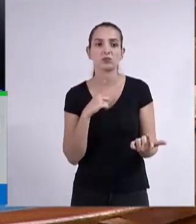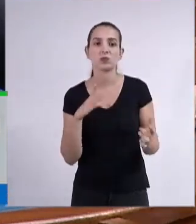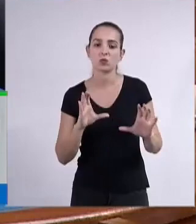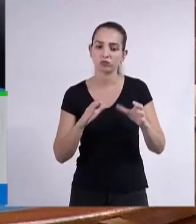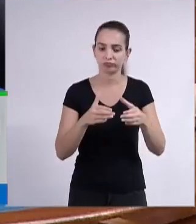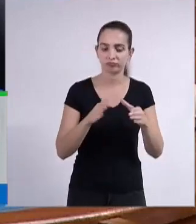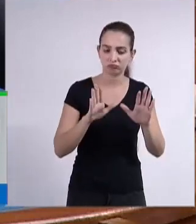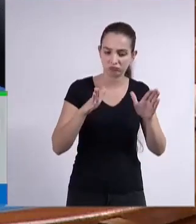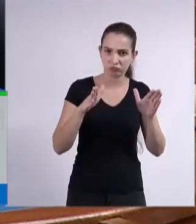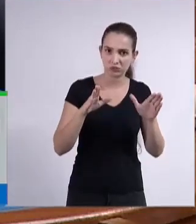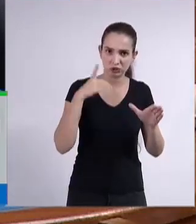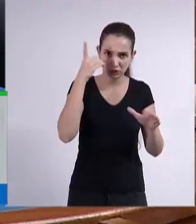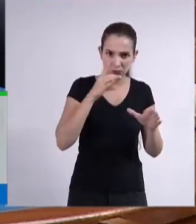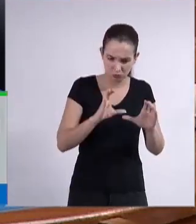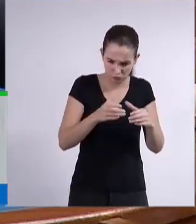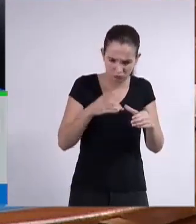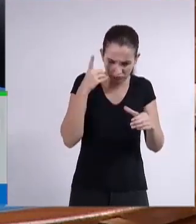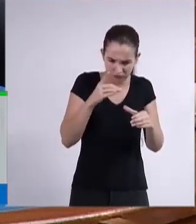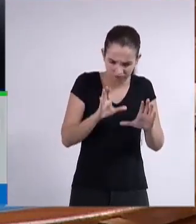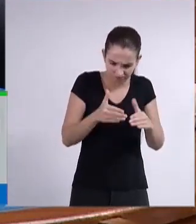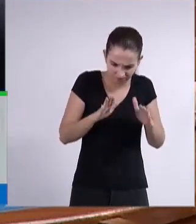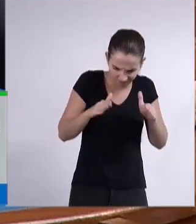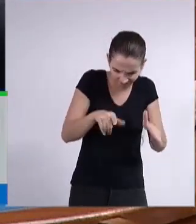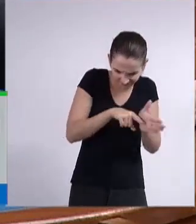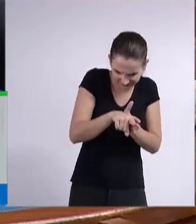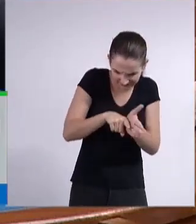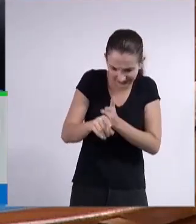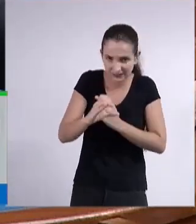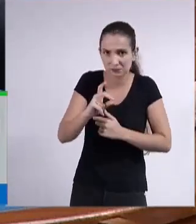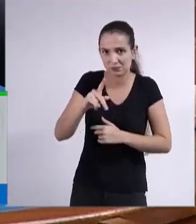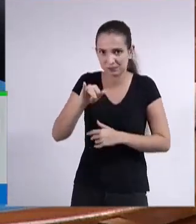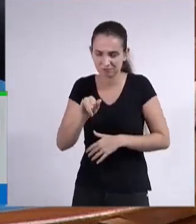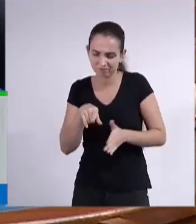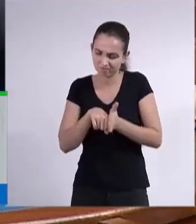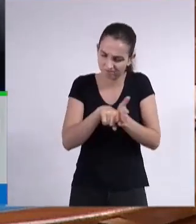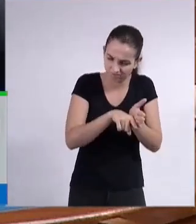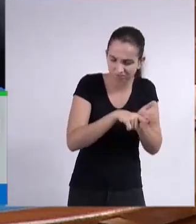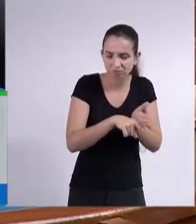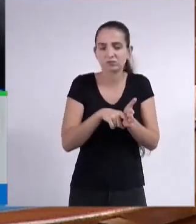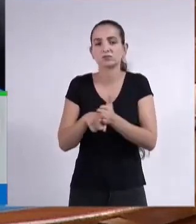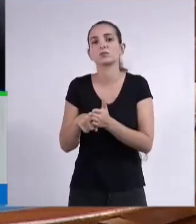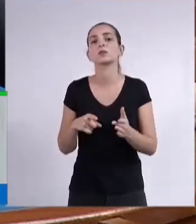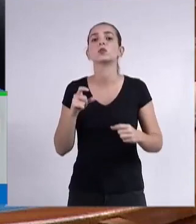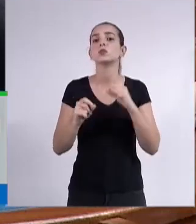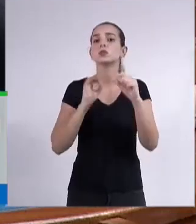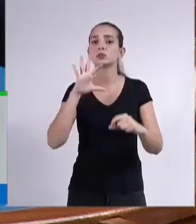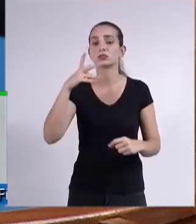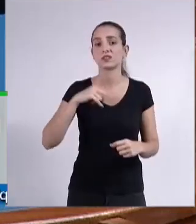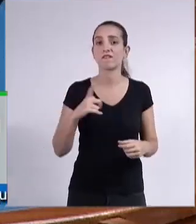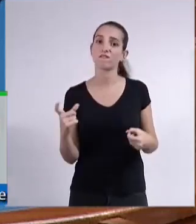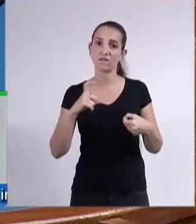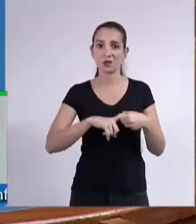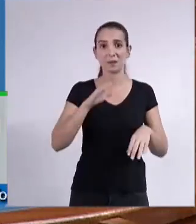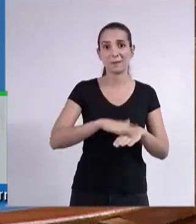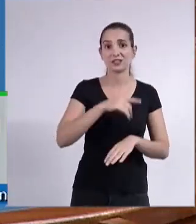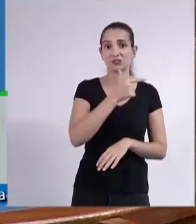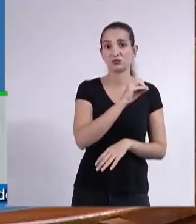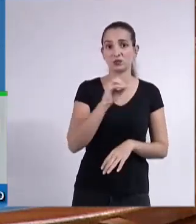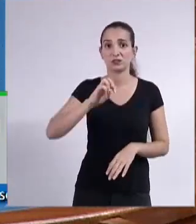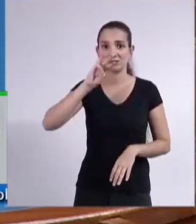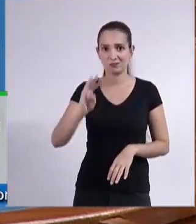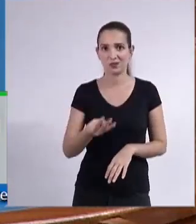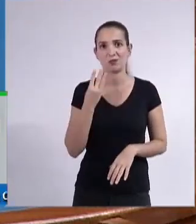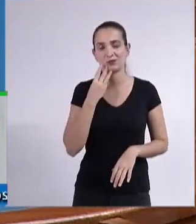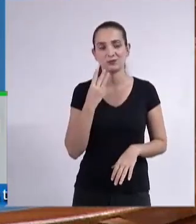comissão parlamentar de inquérito, deputado João Henrique, extremamente exitosa, que resultou em devolução de mais de 200 milhões, e por